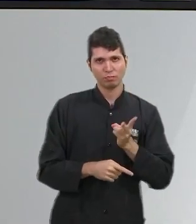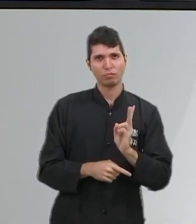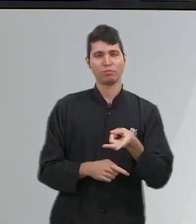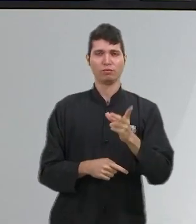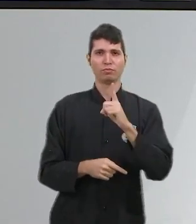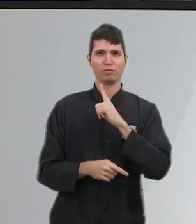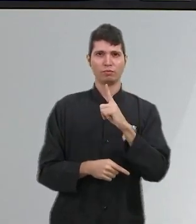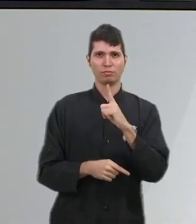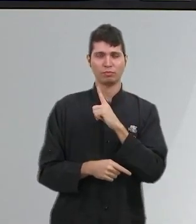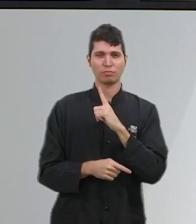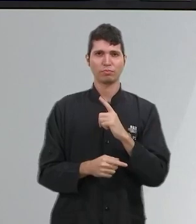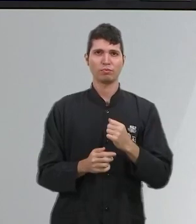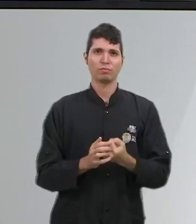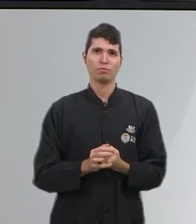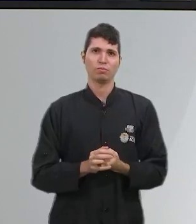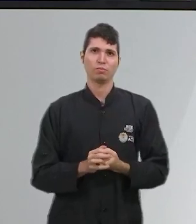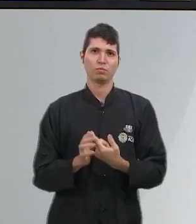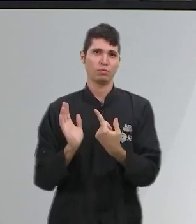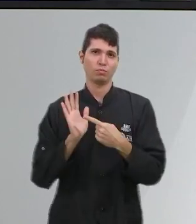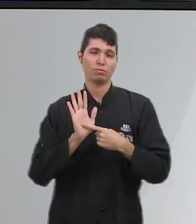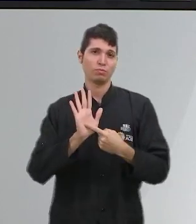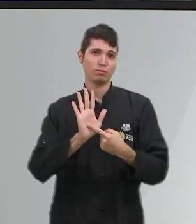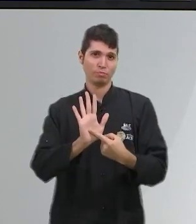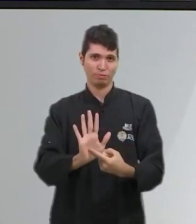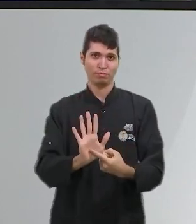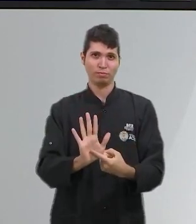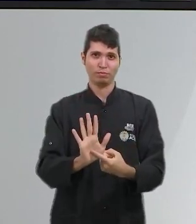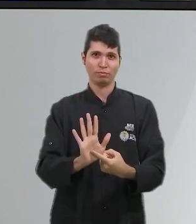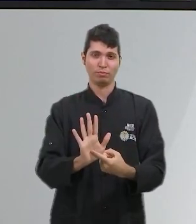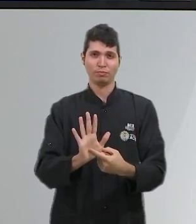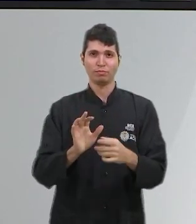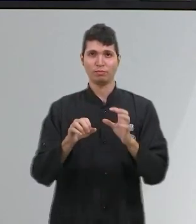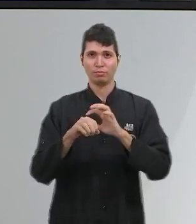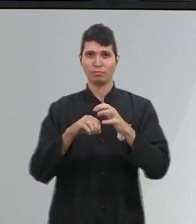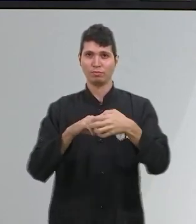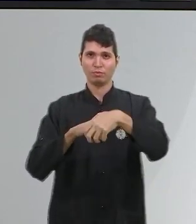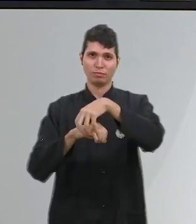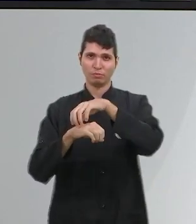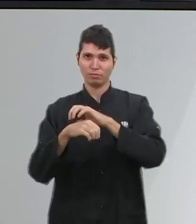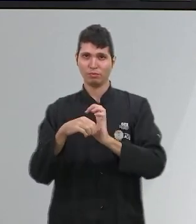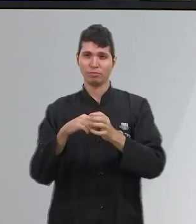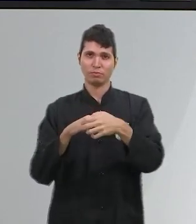coloquei para vocês, é a mesma molécula que eu trabalhei nas demais